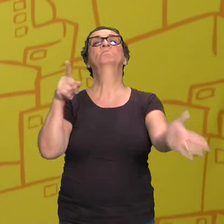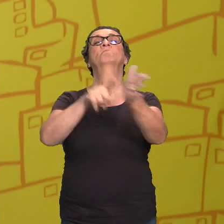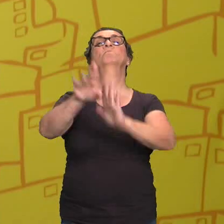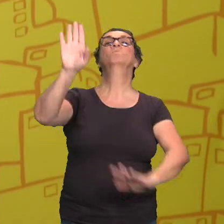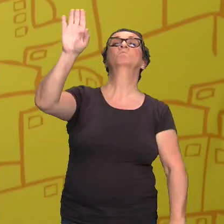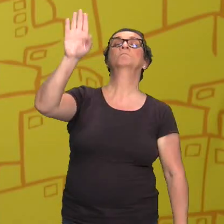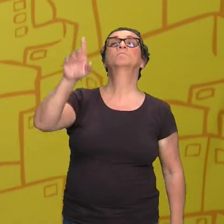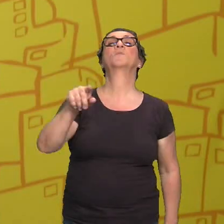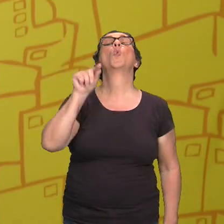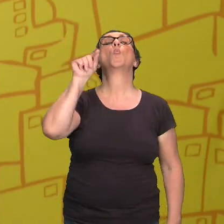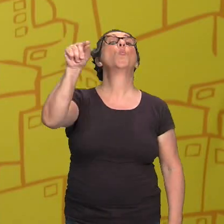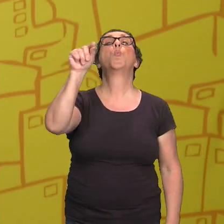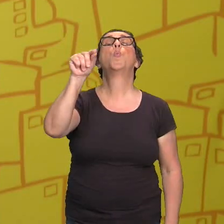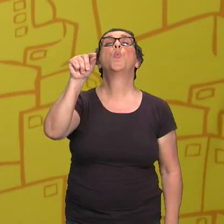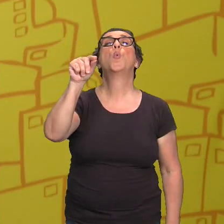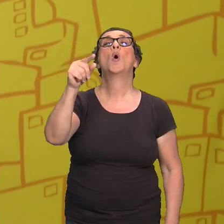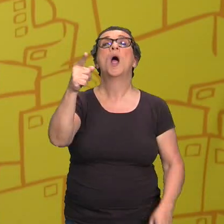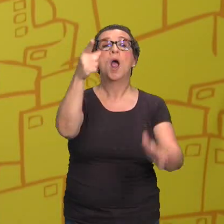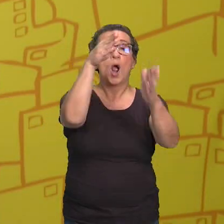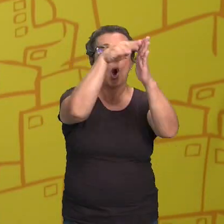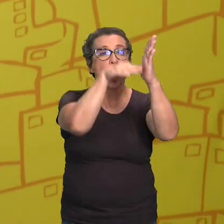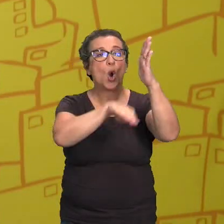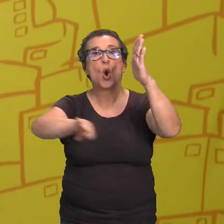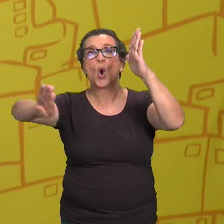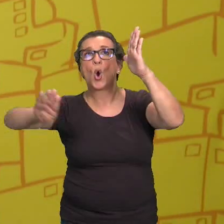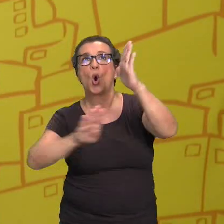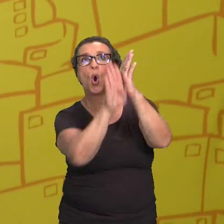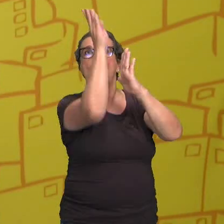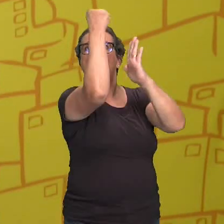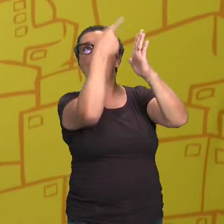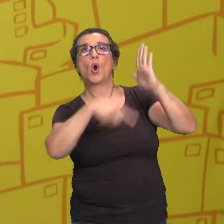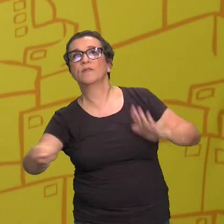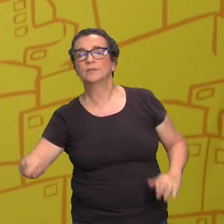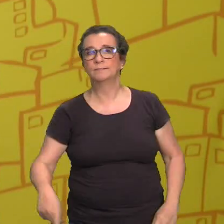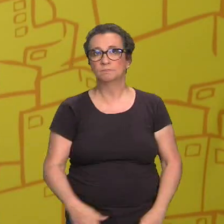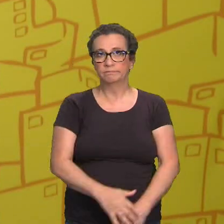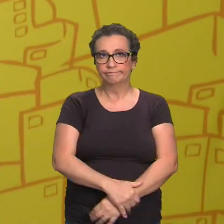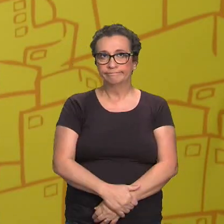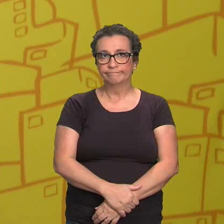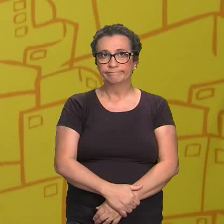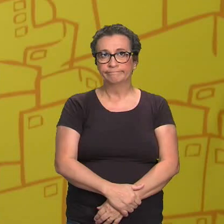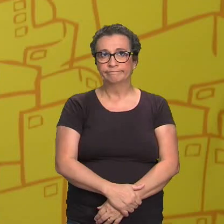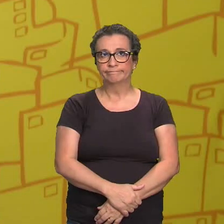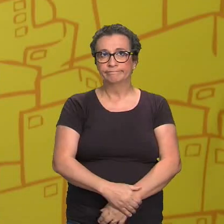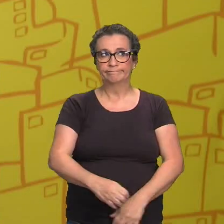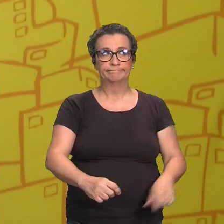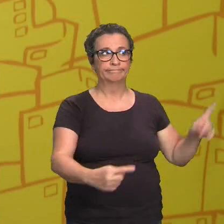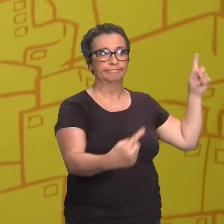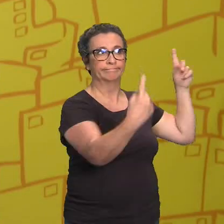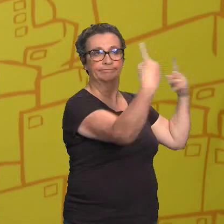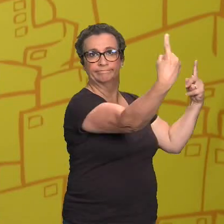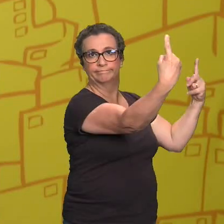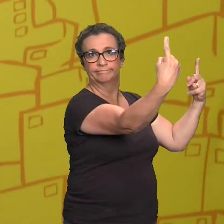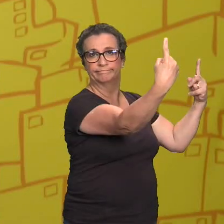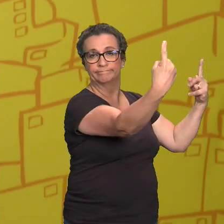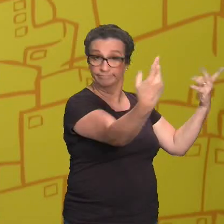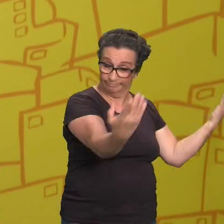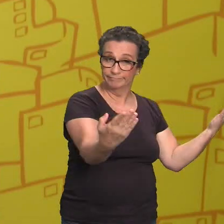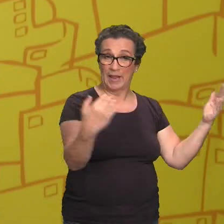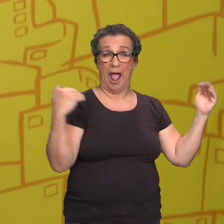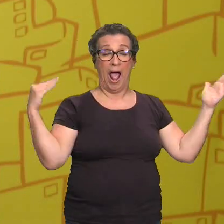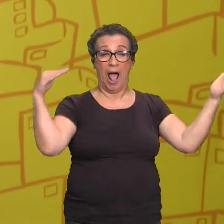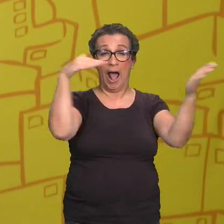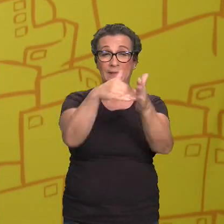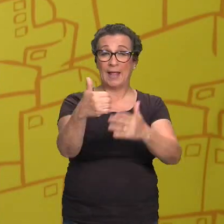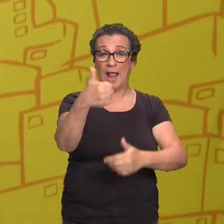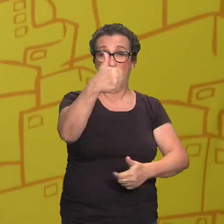questão. Que é curva de nível? Não soube responder. Registrei 1-1 e foi assim até o